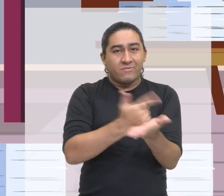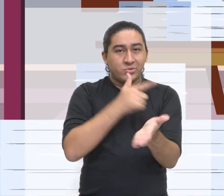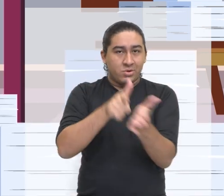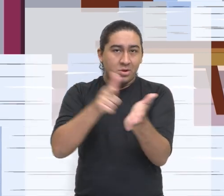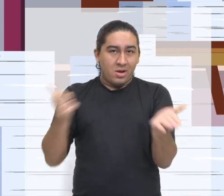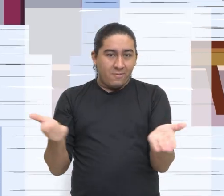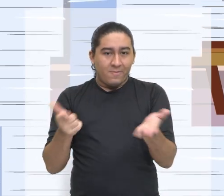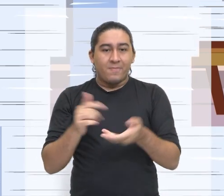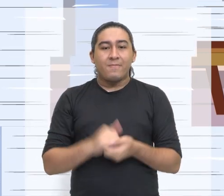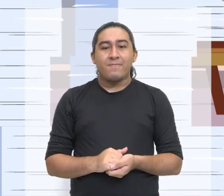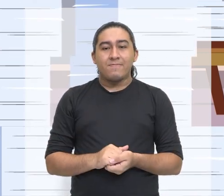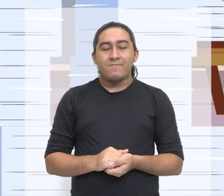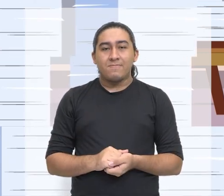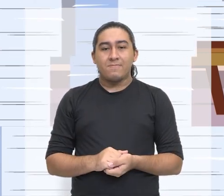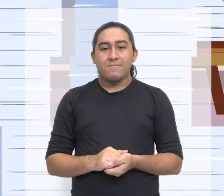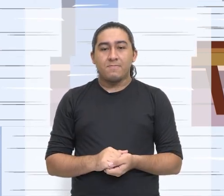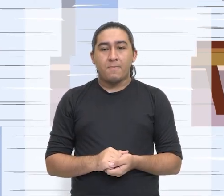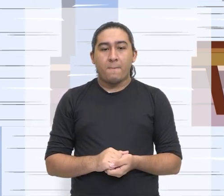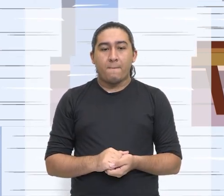jornais.